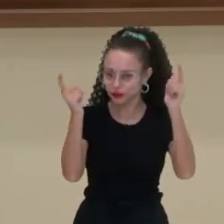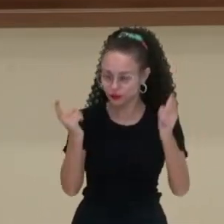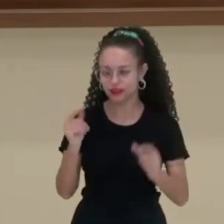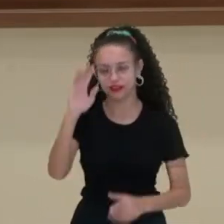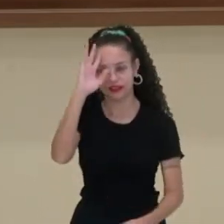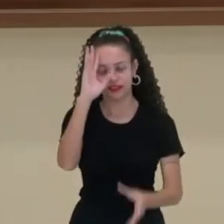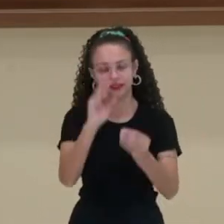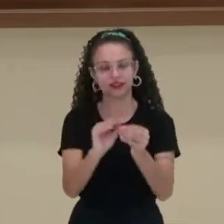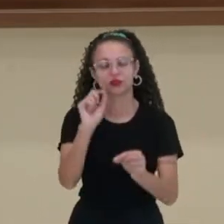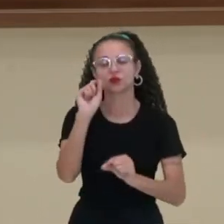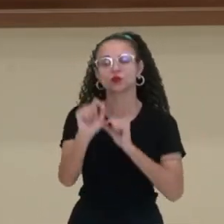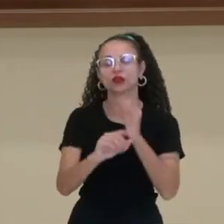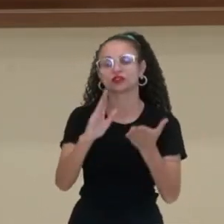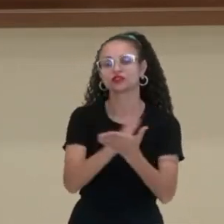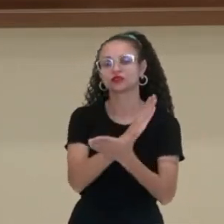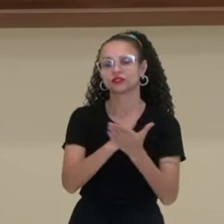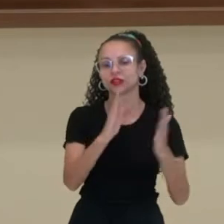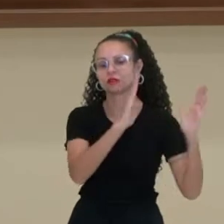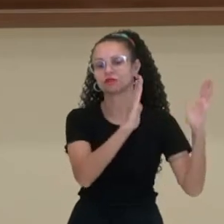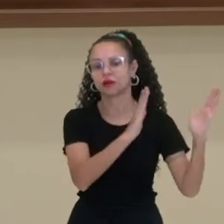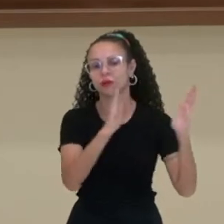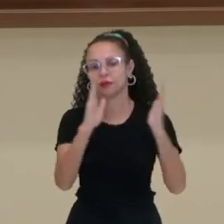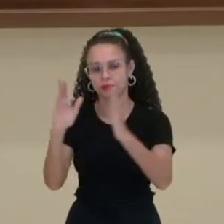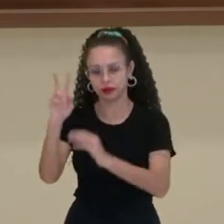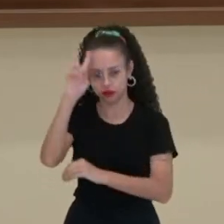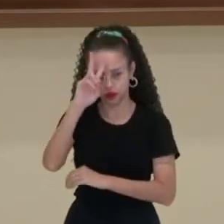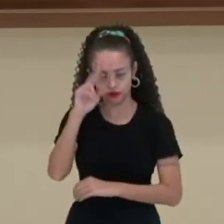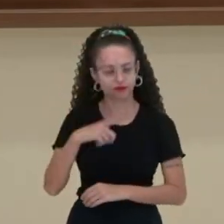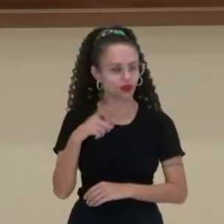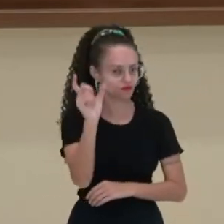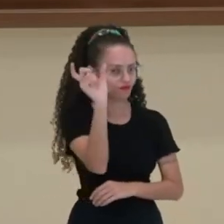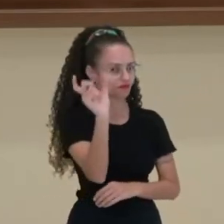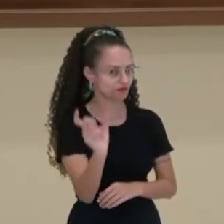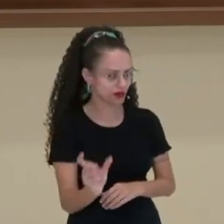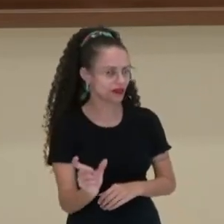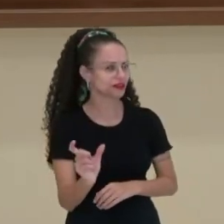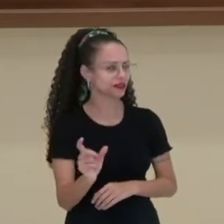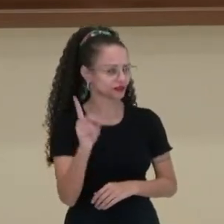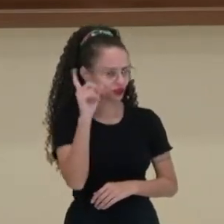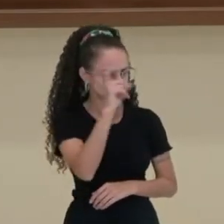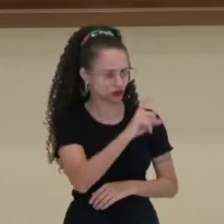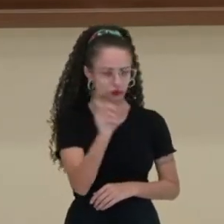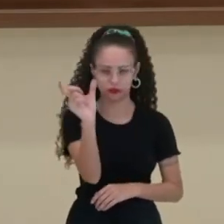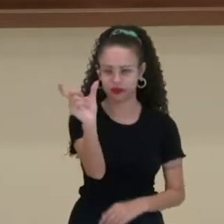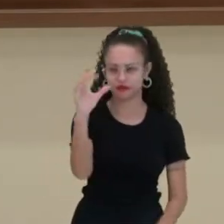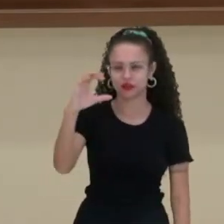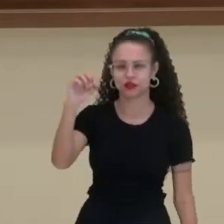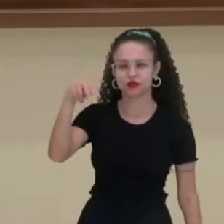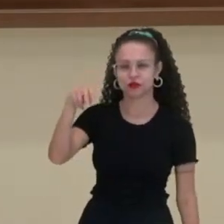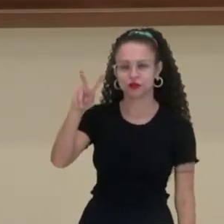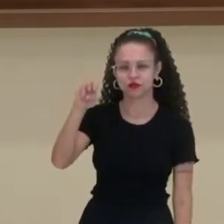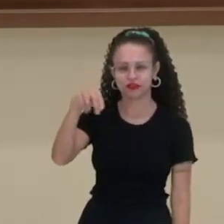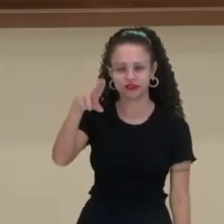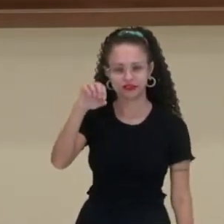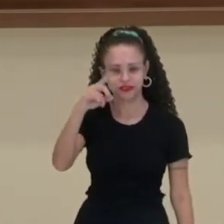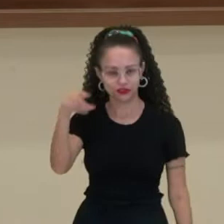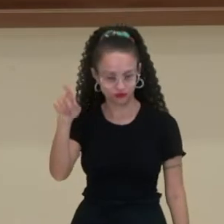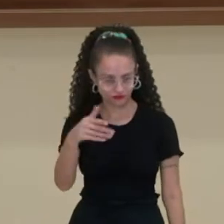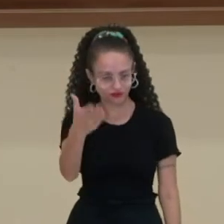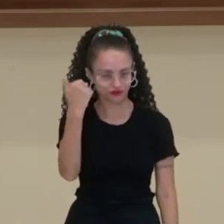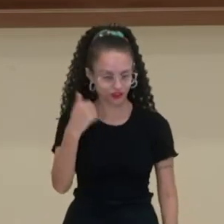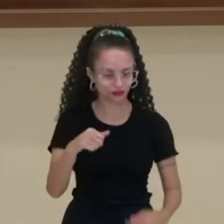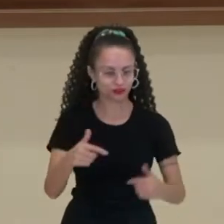que são essas divisões. Afinal, tem algumas palavrinhas aí meio difíceis aí, convenção. Embarque nessa aventura, vamos juntos? Eu vou apresentar